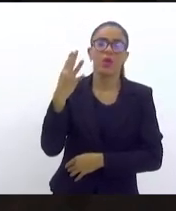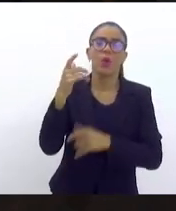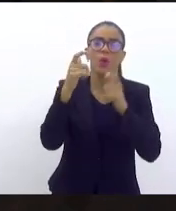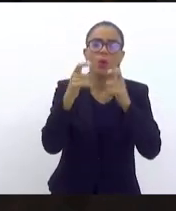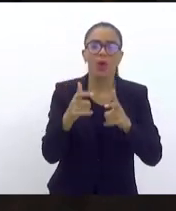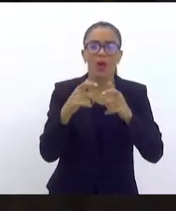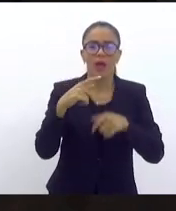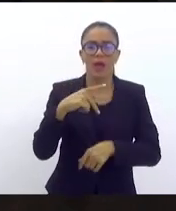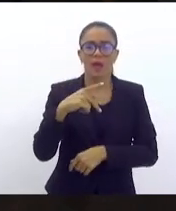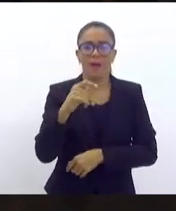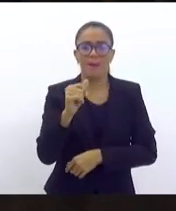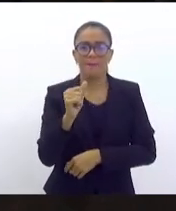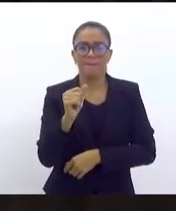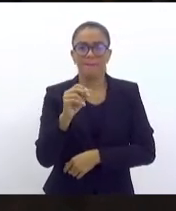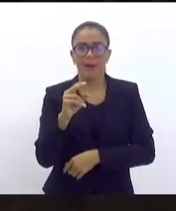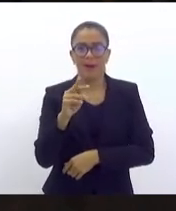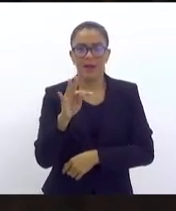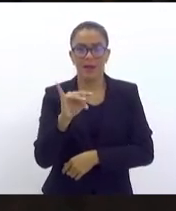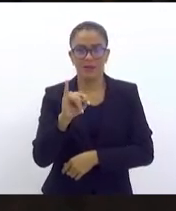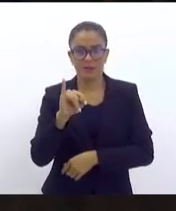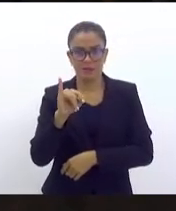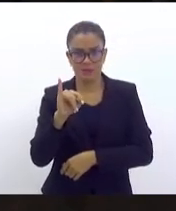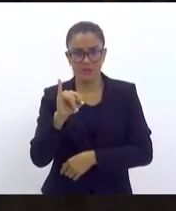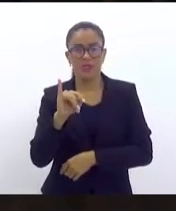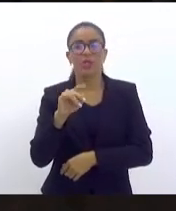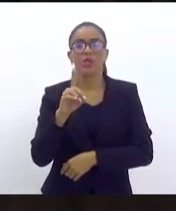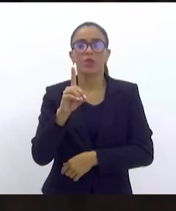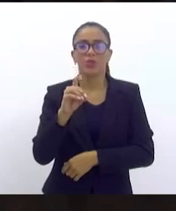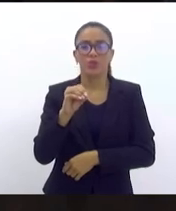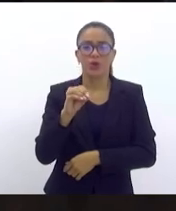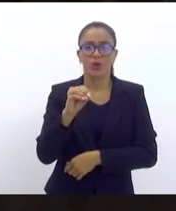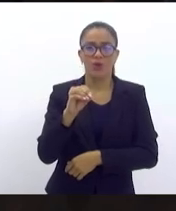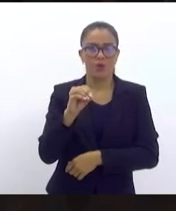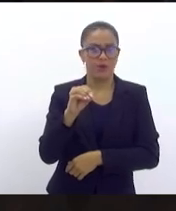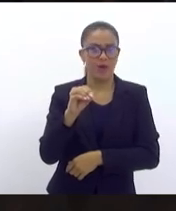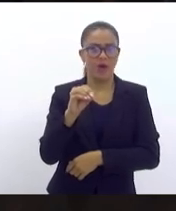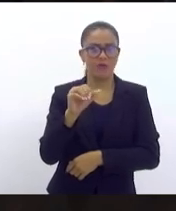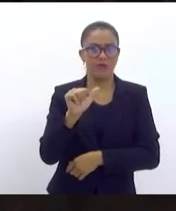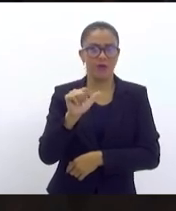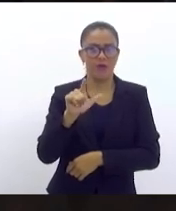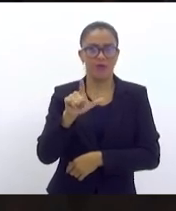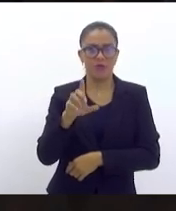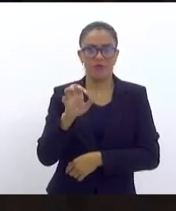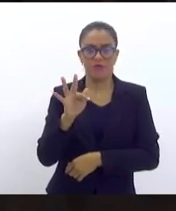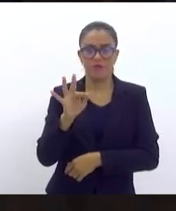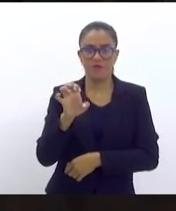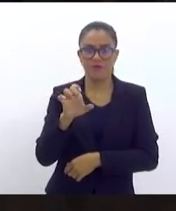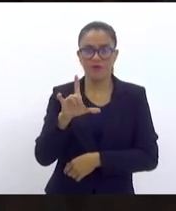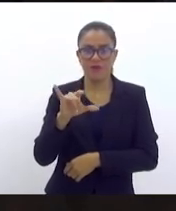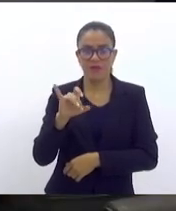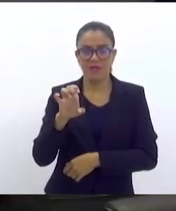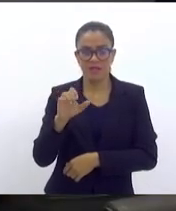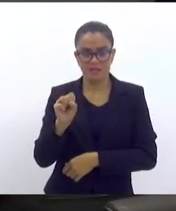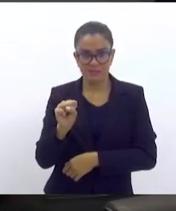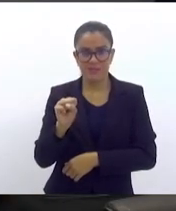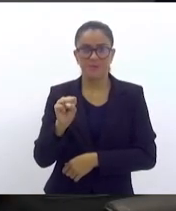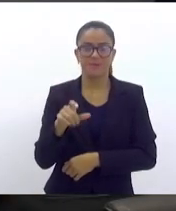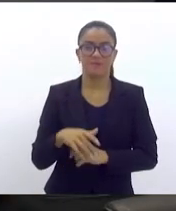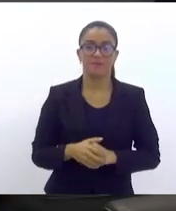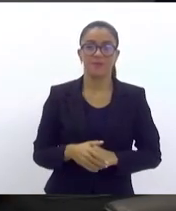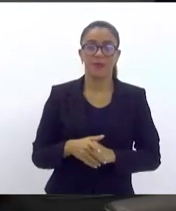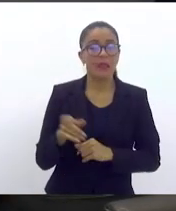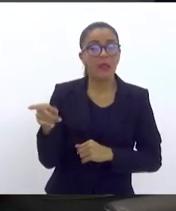Alferes por exemplo pegar uma fazenda plantar maconha e através de estudos empíricos